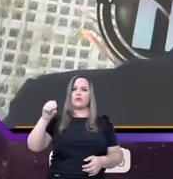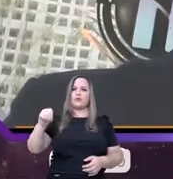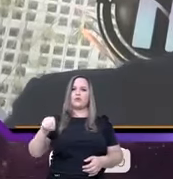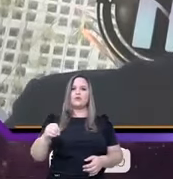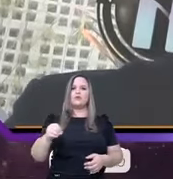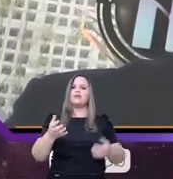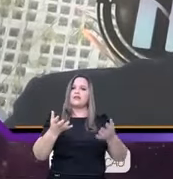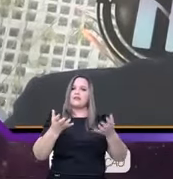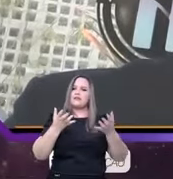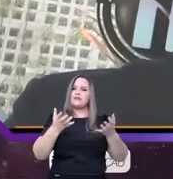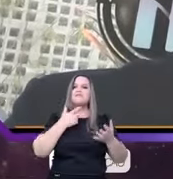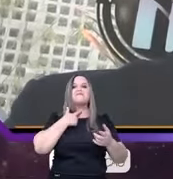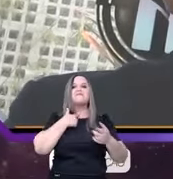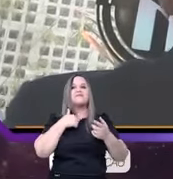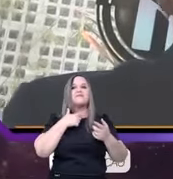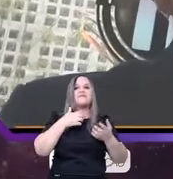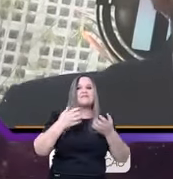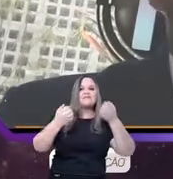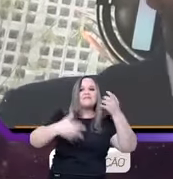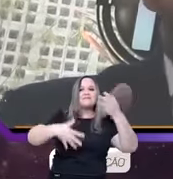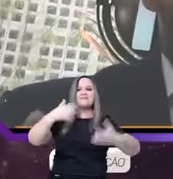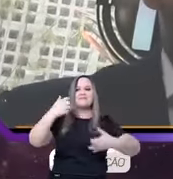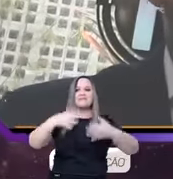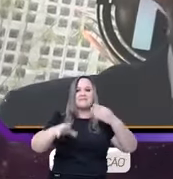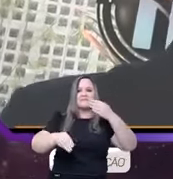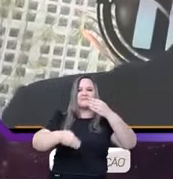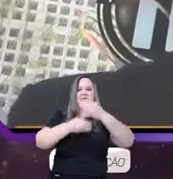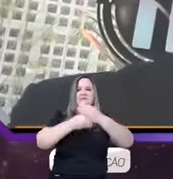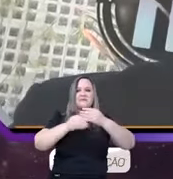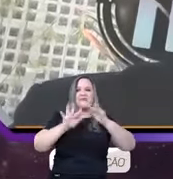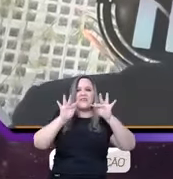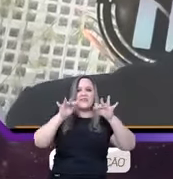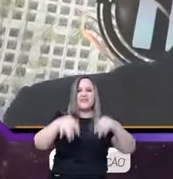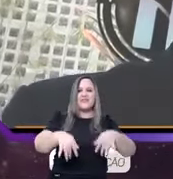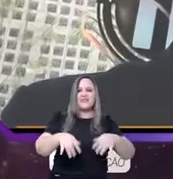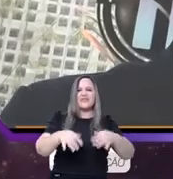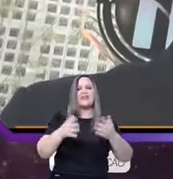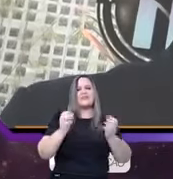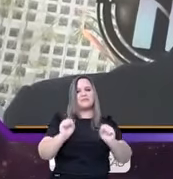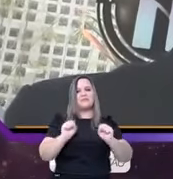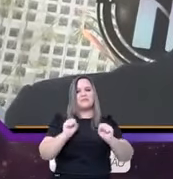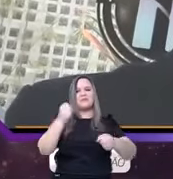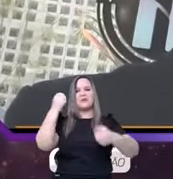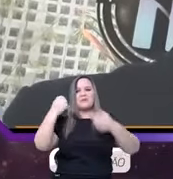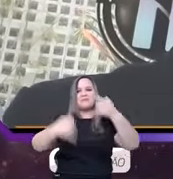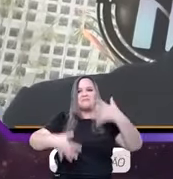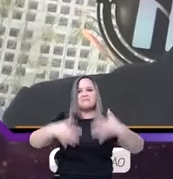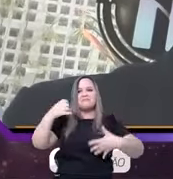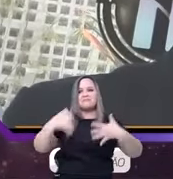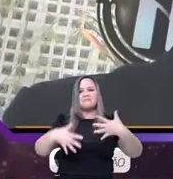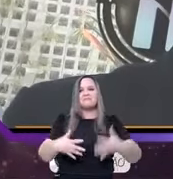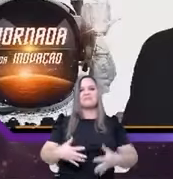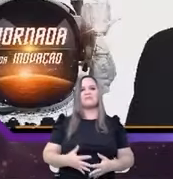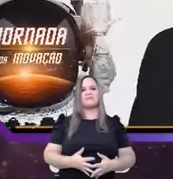desejar fazer alguma consideração final, de fato, para a gente já encaminhar aí para...